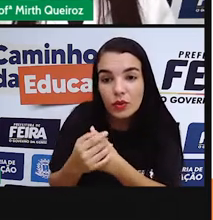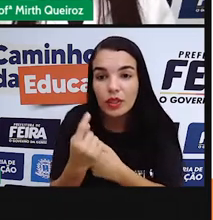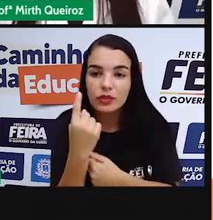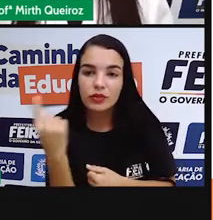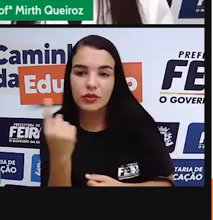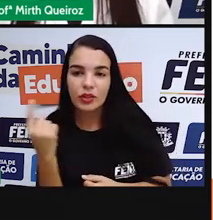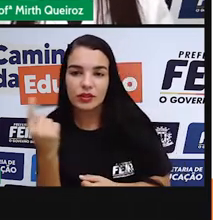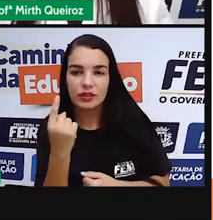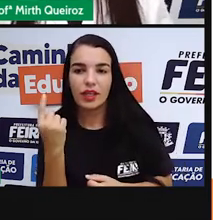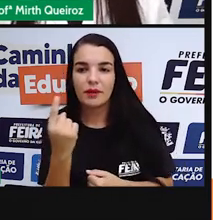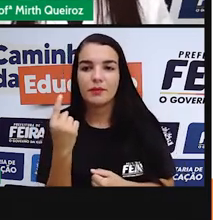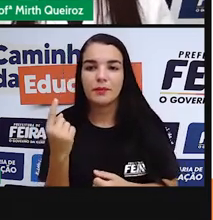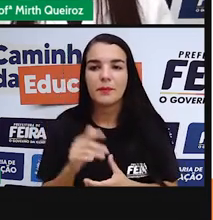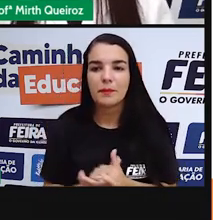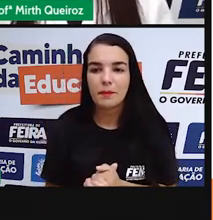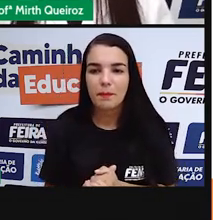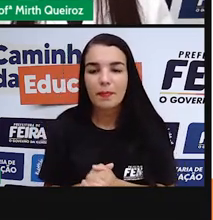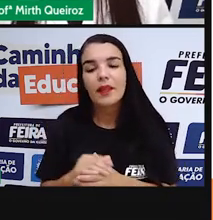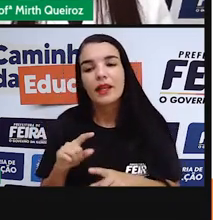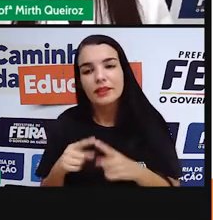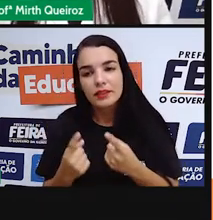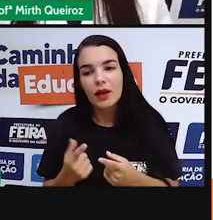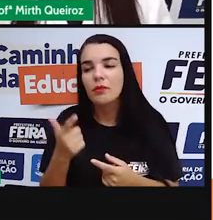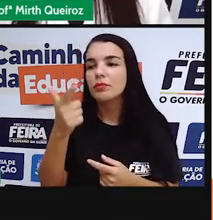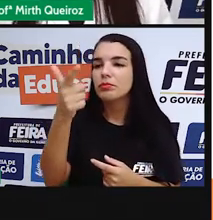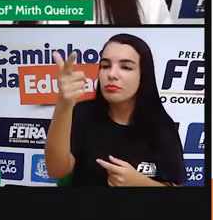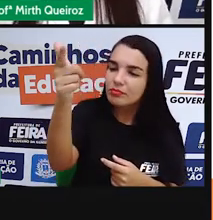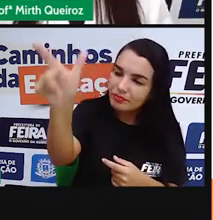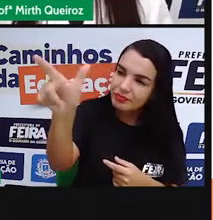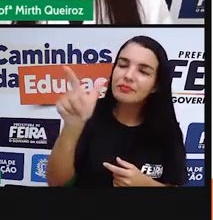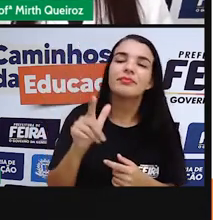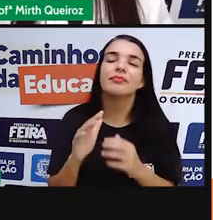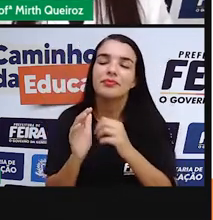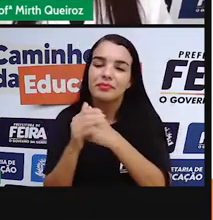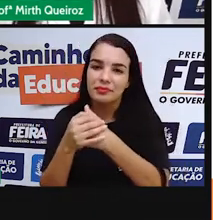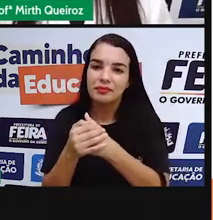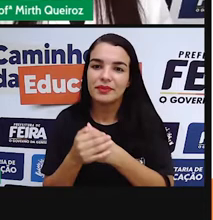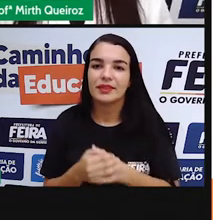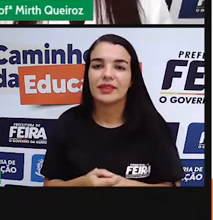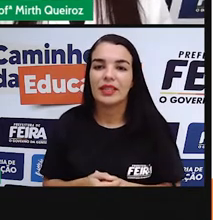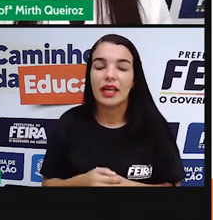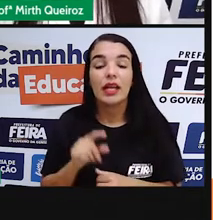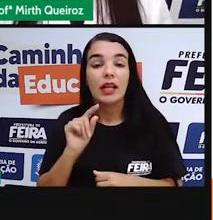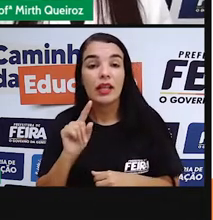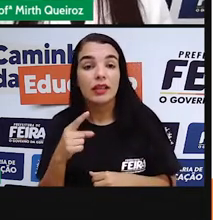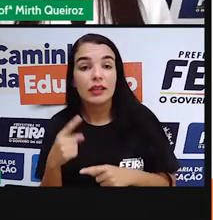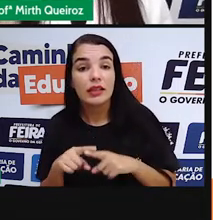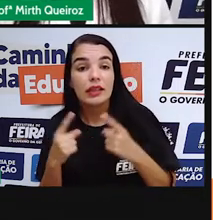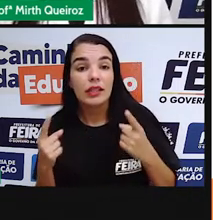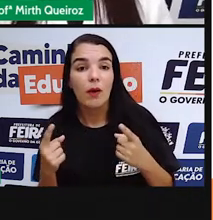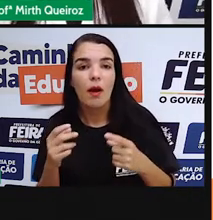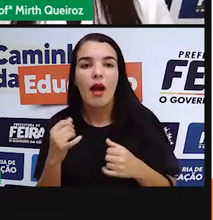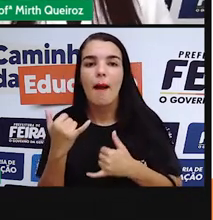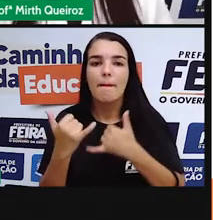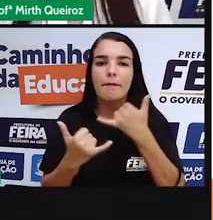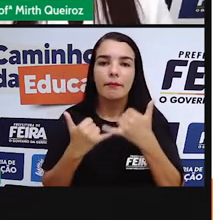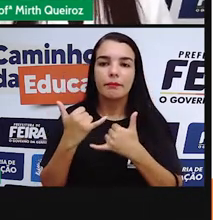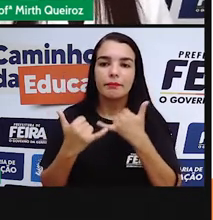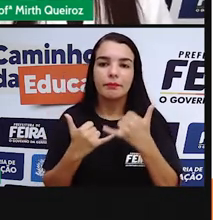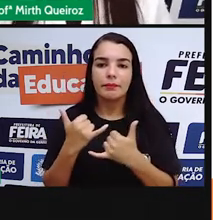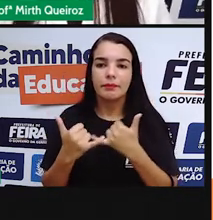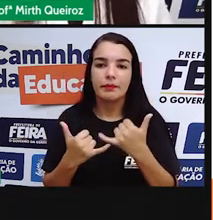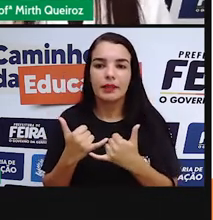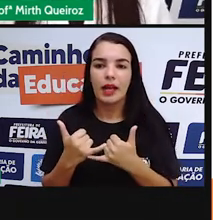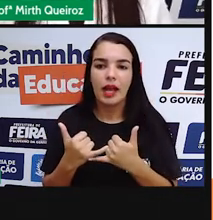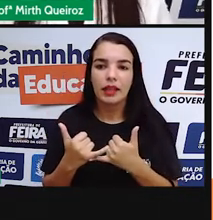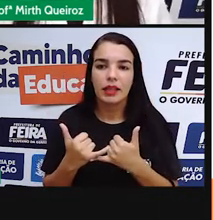grupo escondido, ela será a próxima a esconder. E essas brincadeiras que vieram